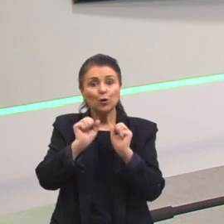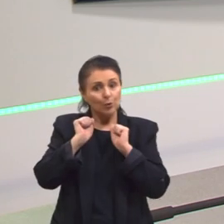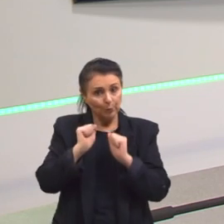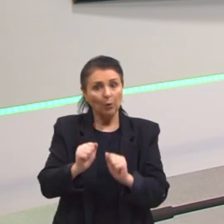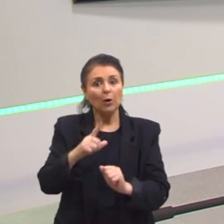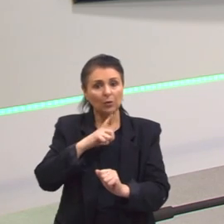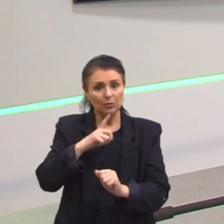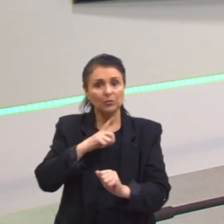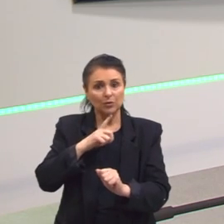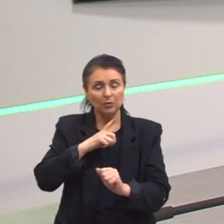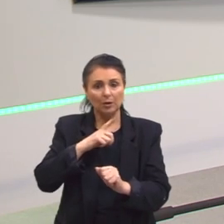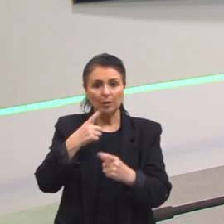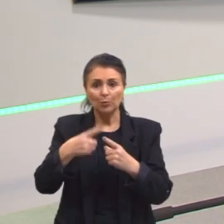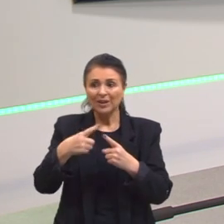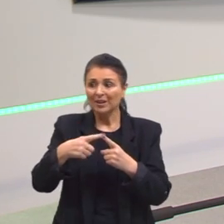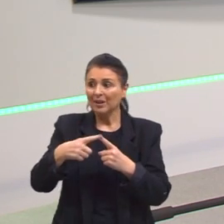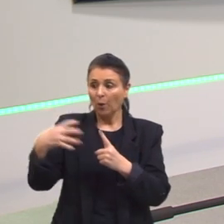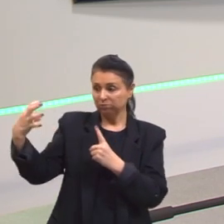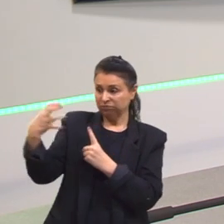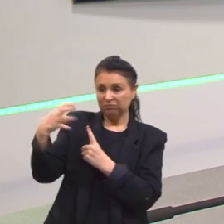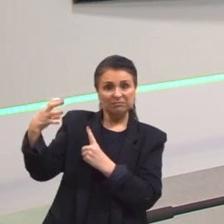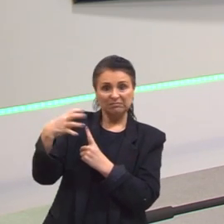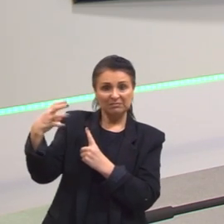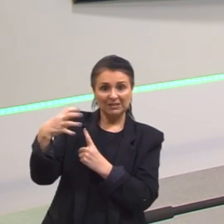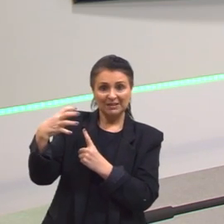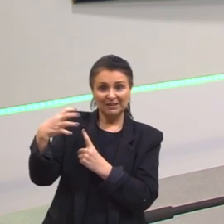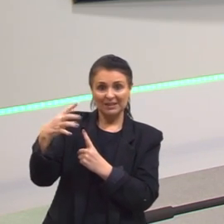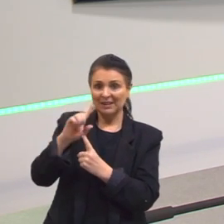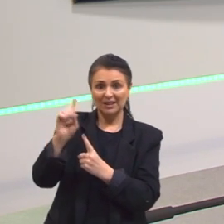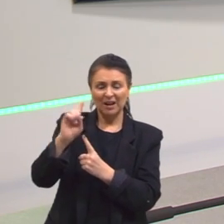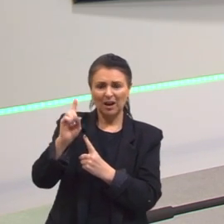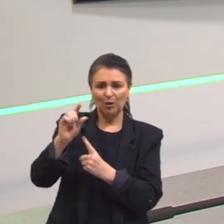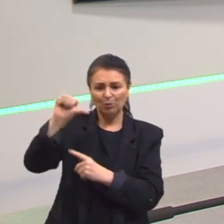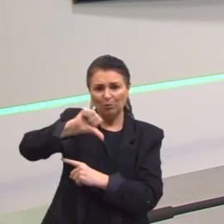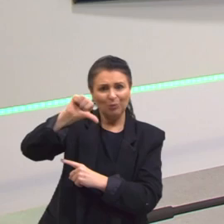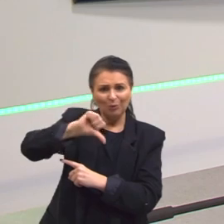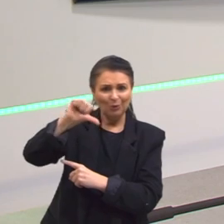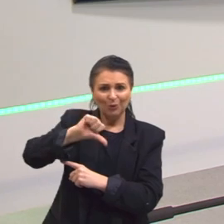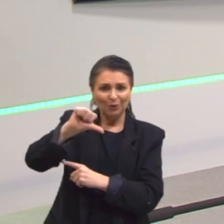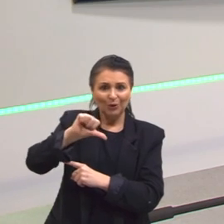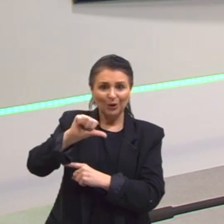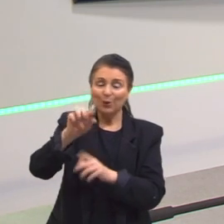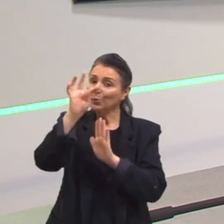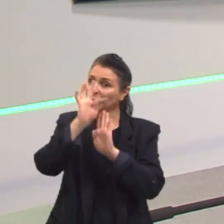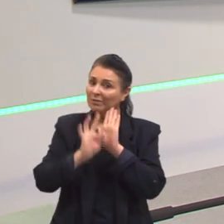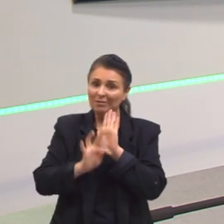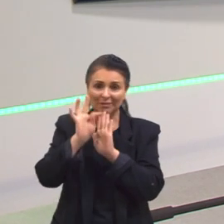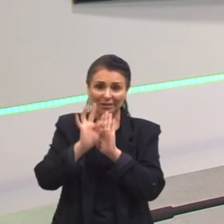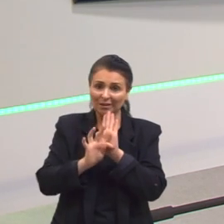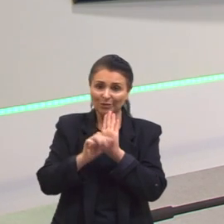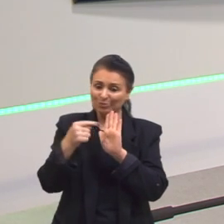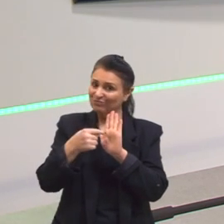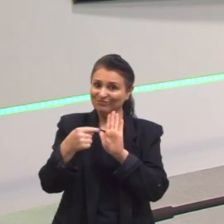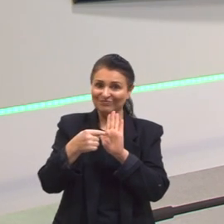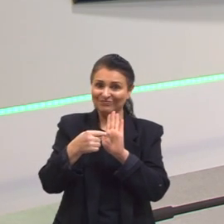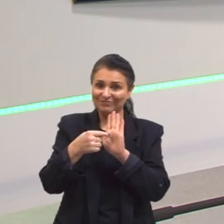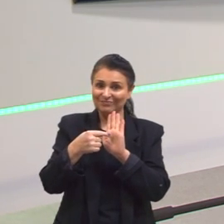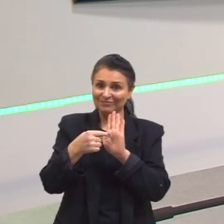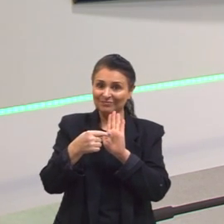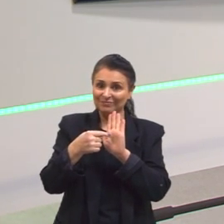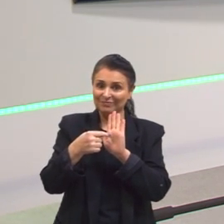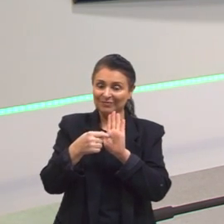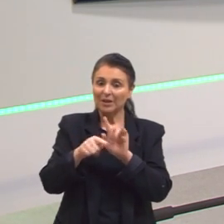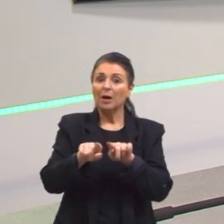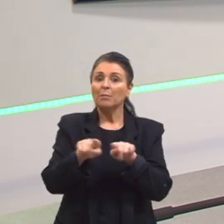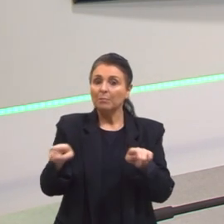permitido porque não afeta não prejudica em grande escala esse texto mas o que que eu vou fazer eu vou procurar